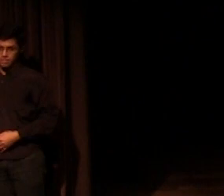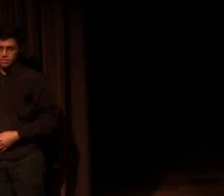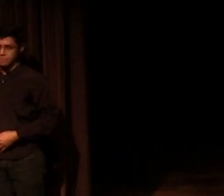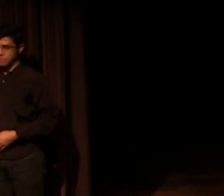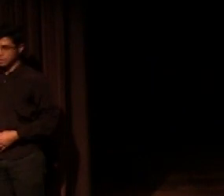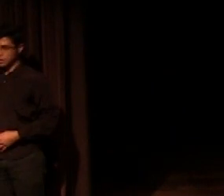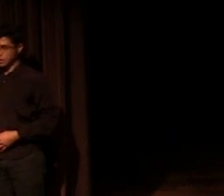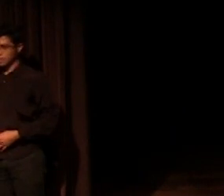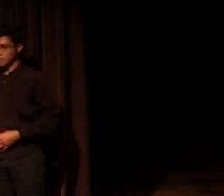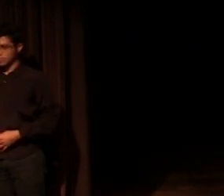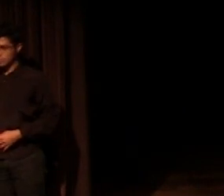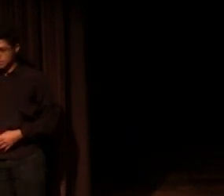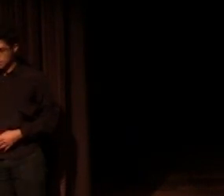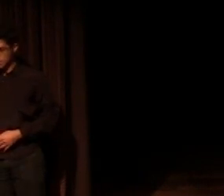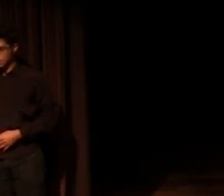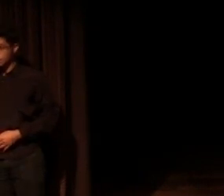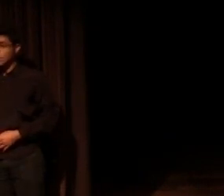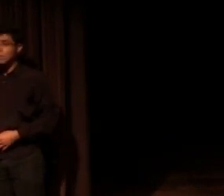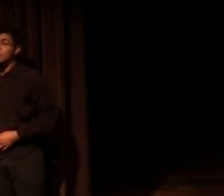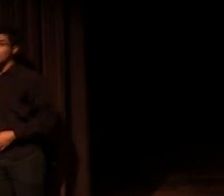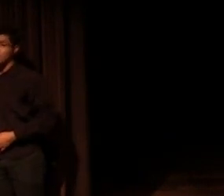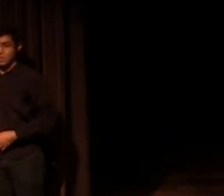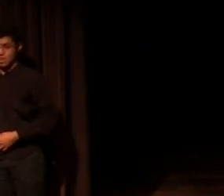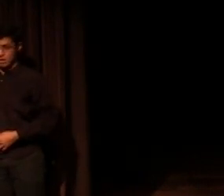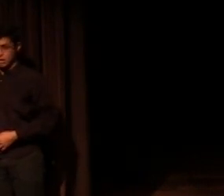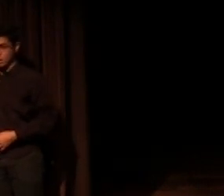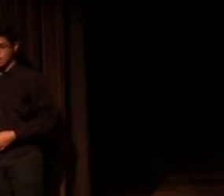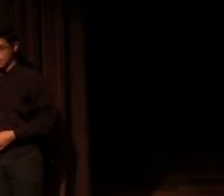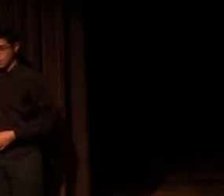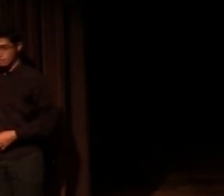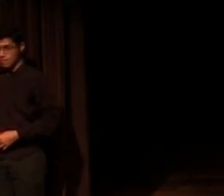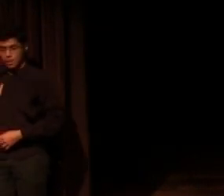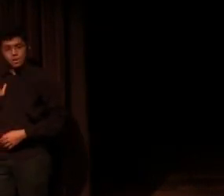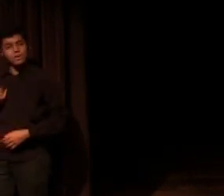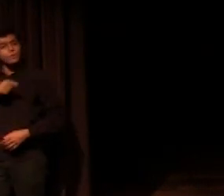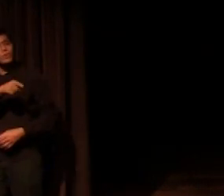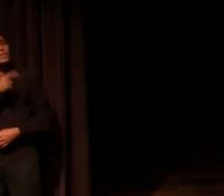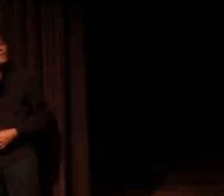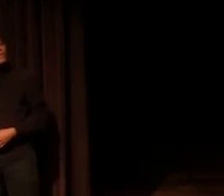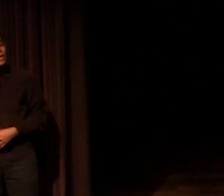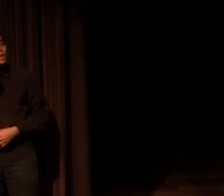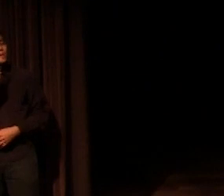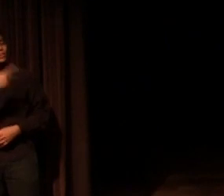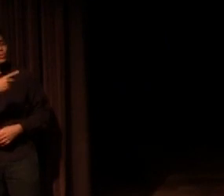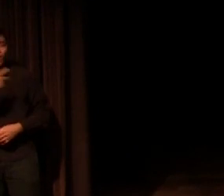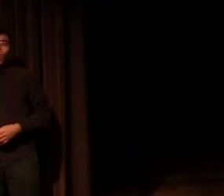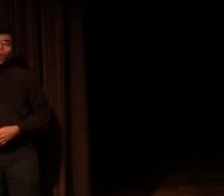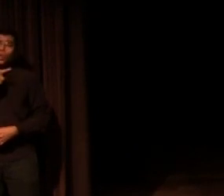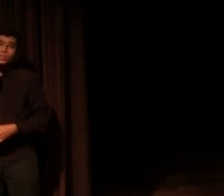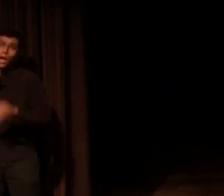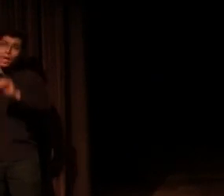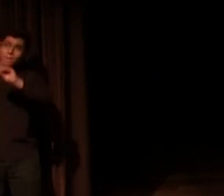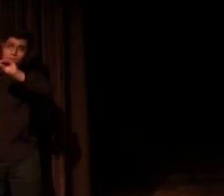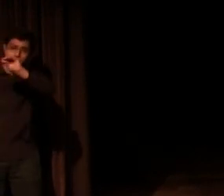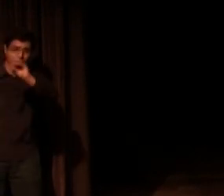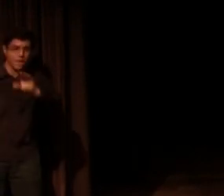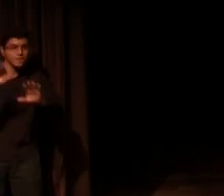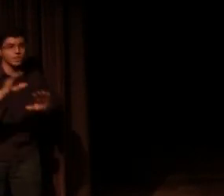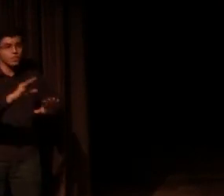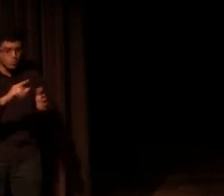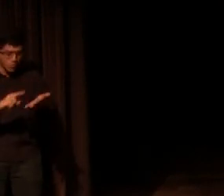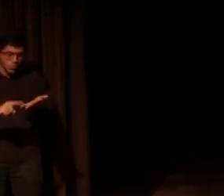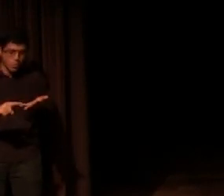é conta as suas bênçãos proclama a tua raridade e